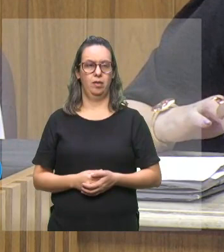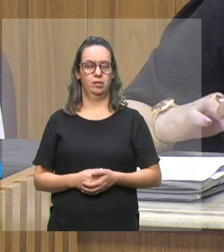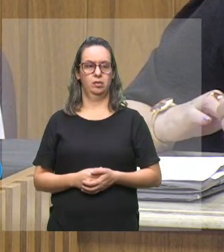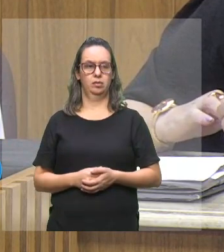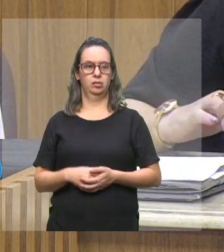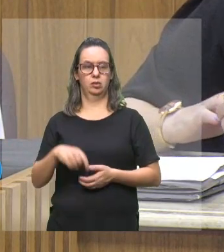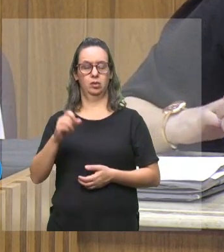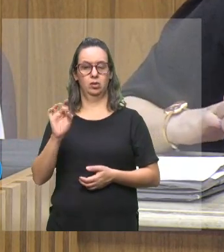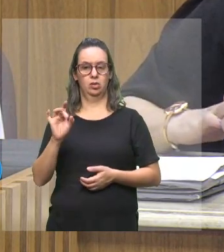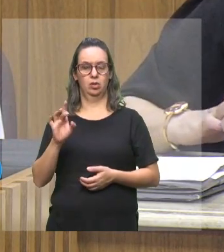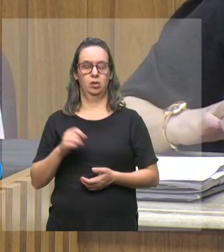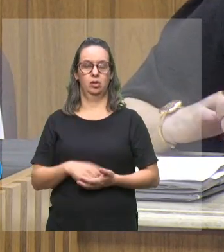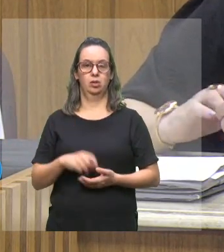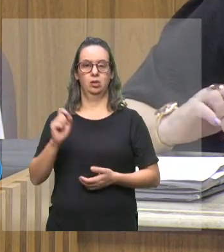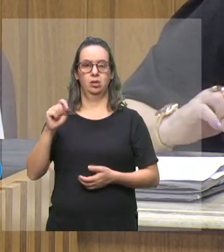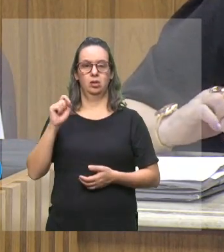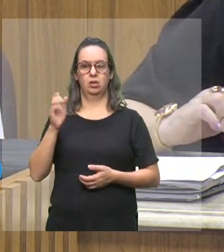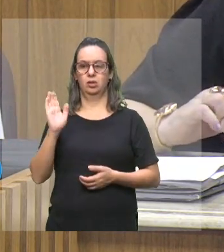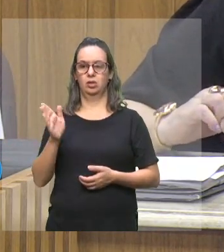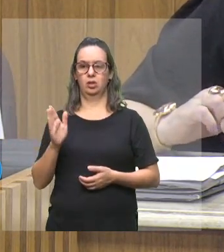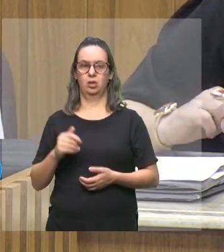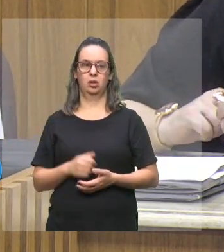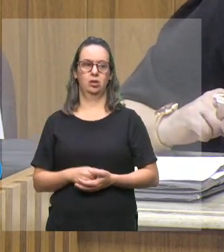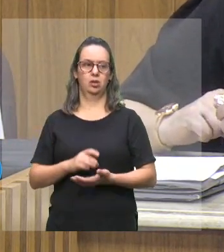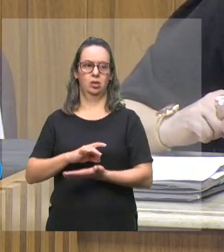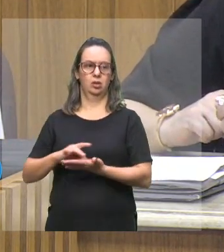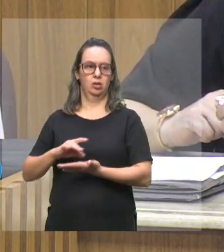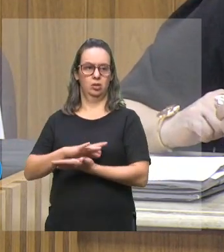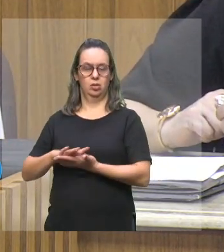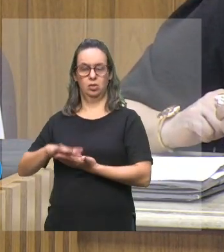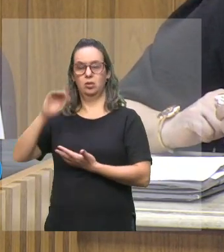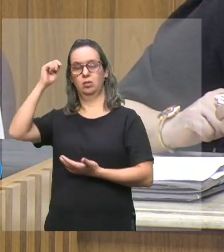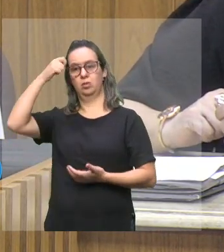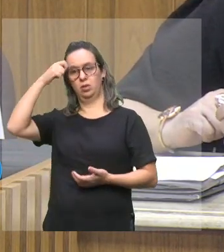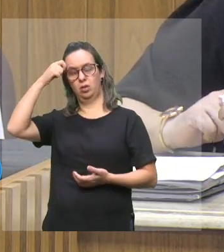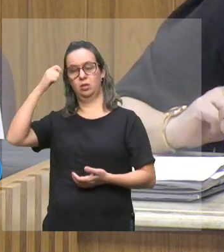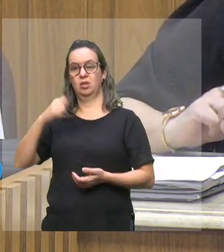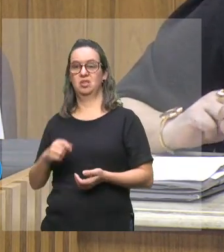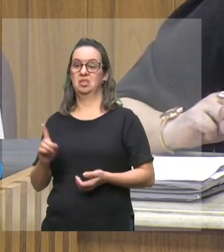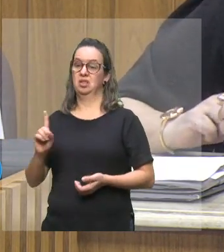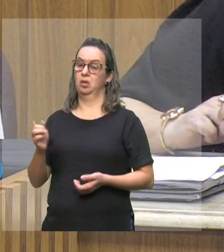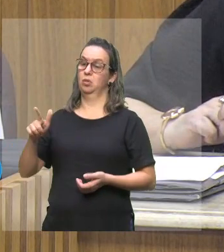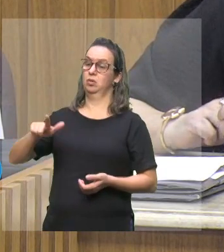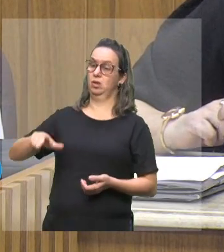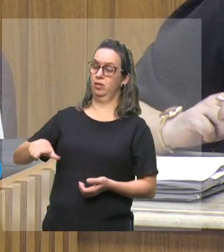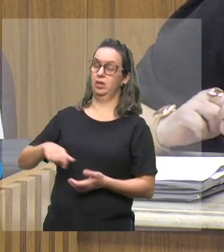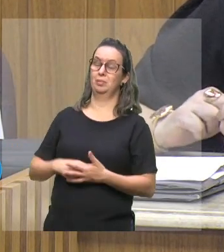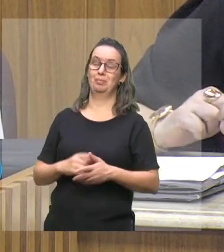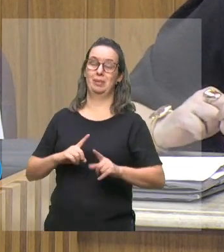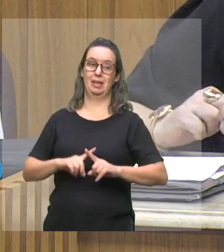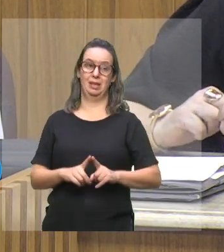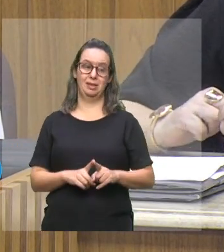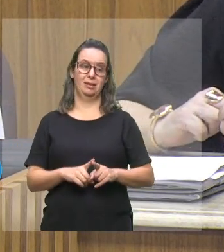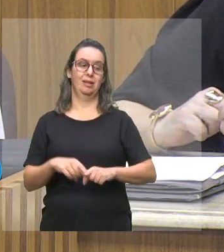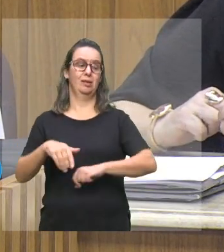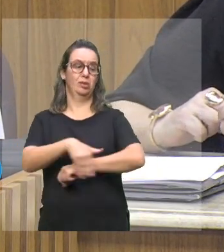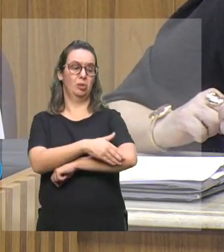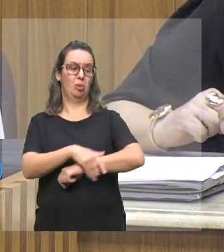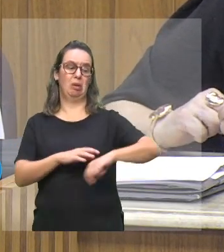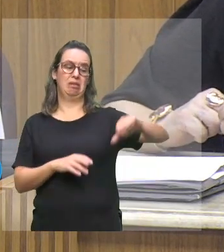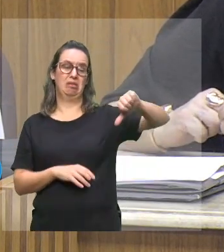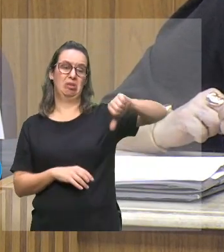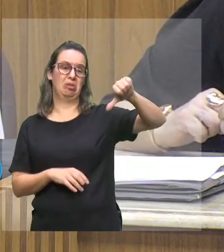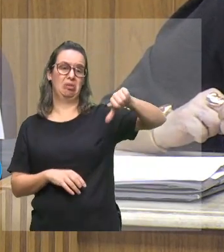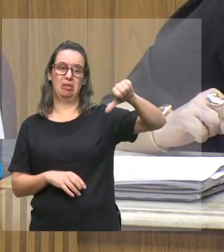já estavam recapeadas, que não foram recapeadas novamente. Mas, assim, as que estavam ruins, todas ali, aquele bairro foi